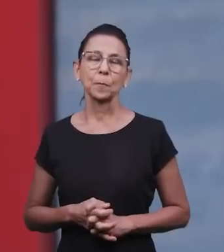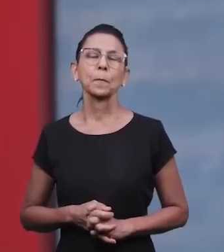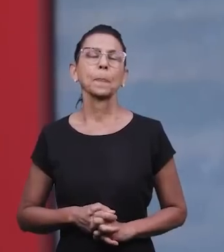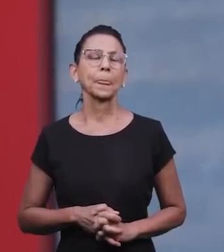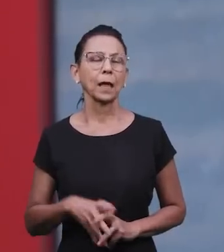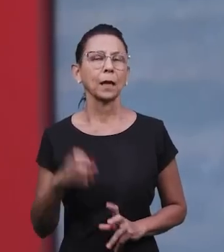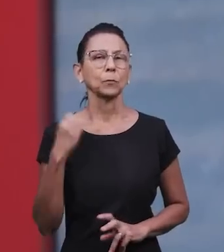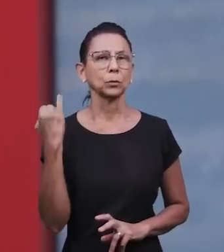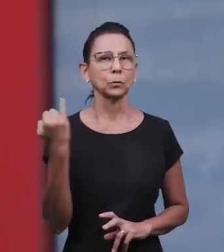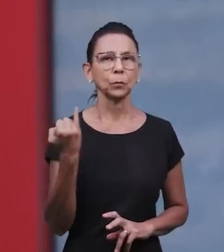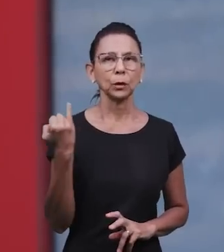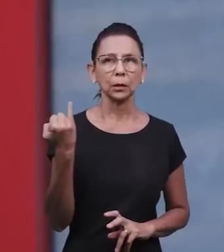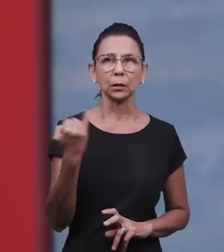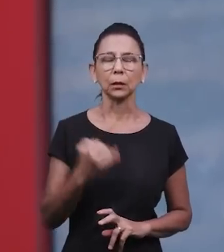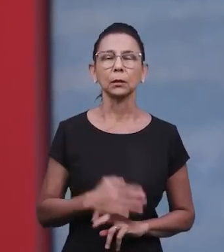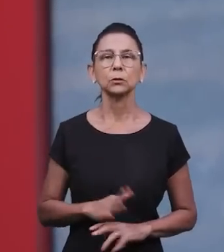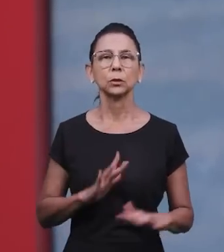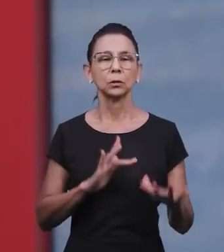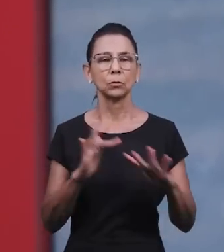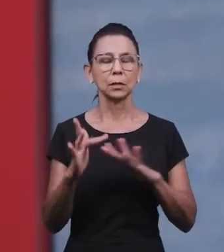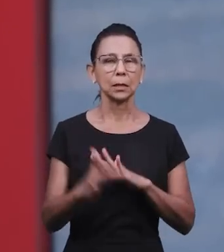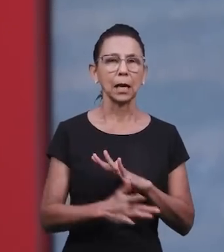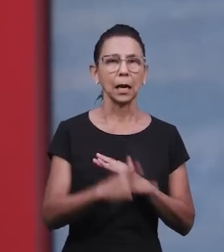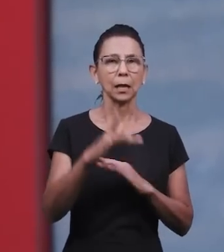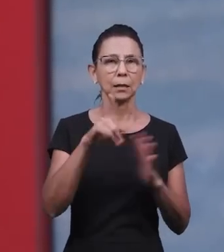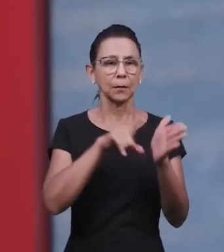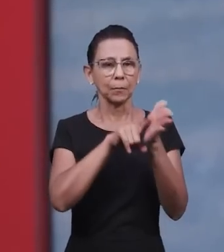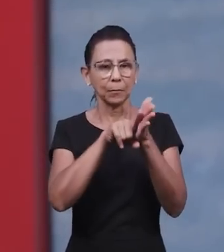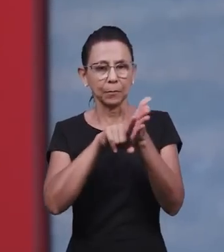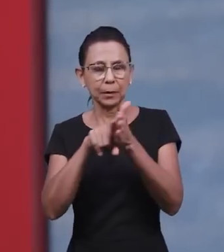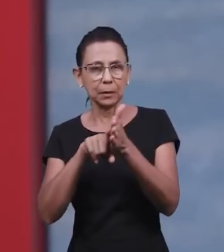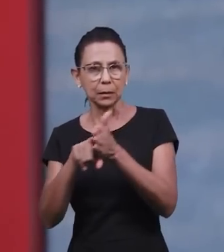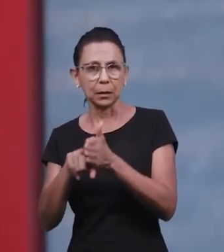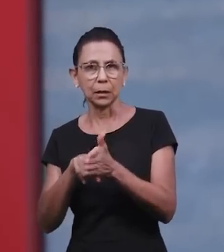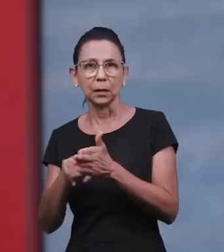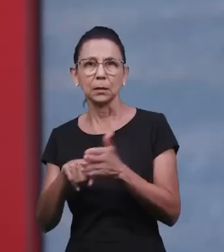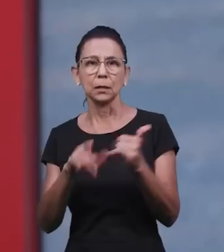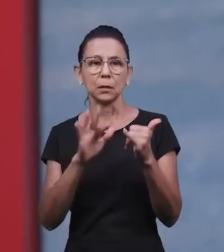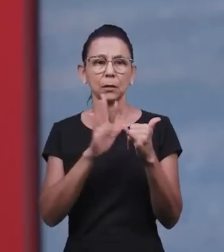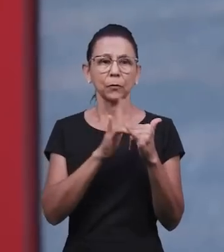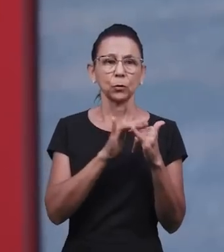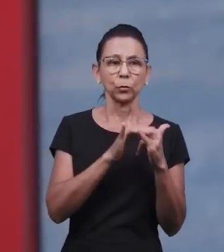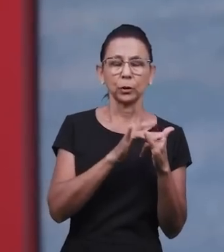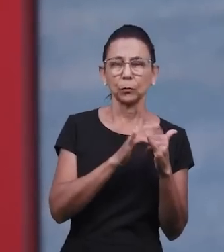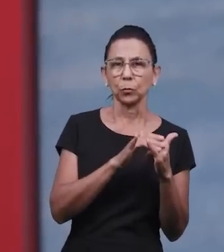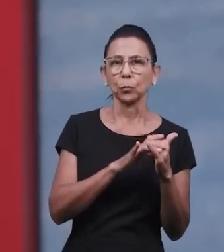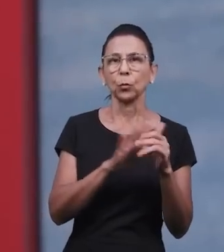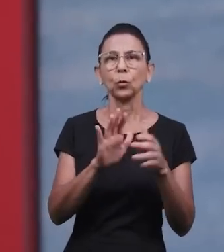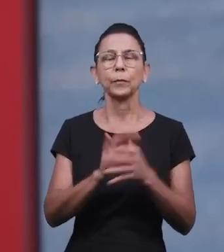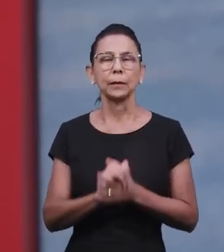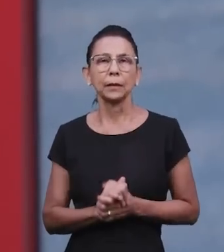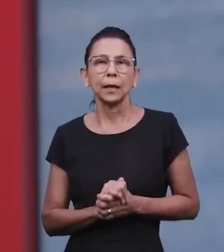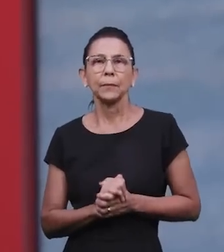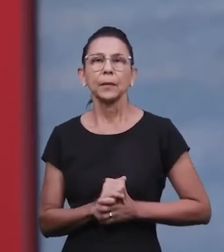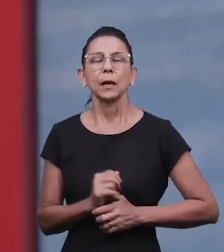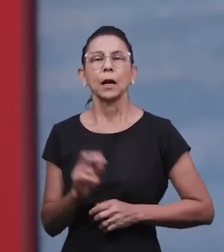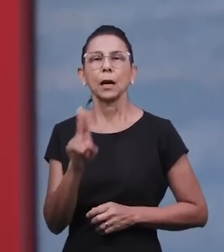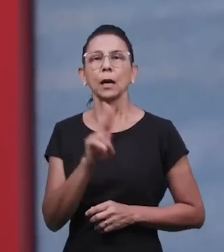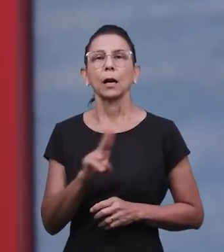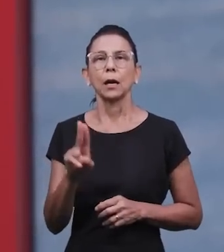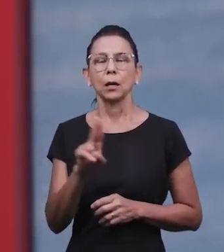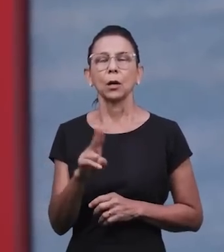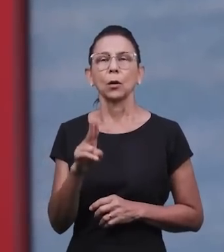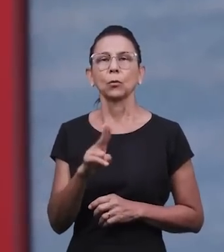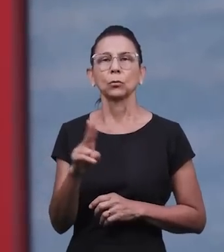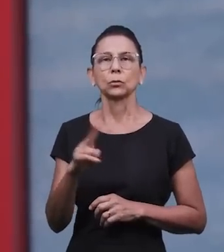você aprender, para você pesquisar. Quantas vezes eu vou no YouTube e não sei alguma coisa, pergunto assim, como fazer isso no YouTube? E sempre vem uma